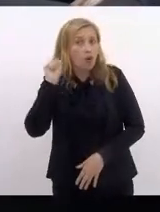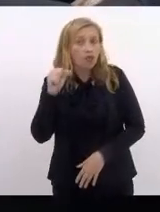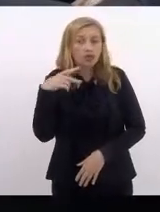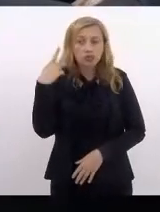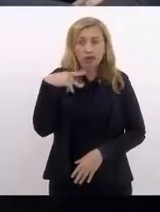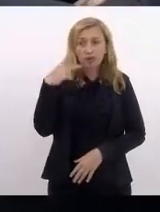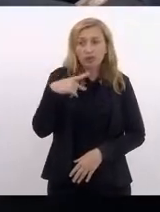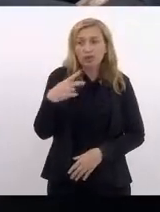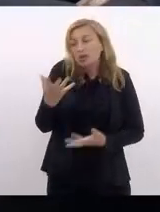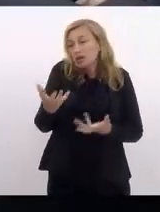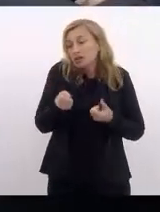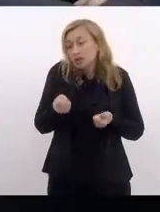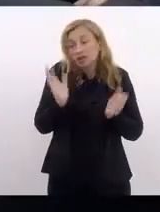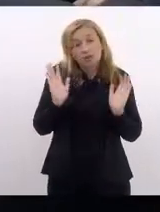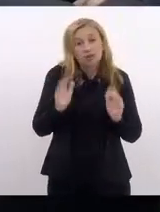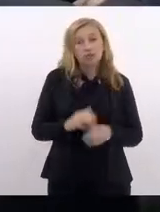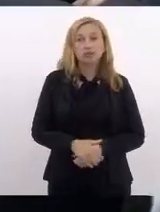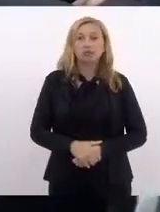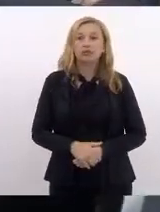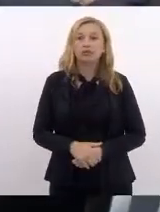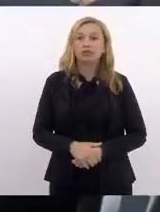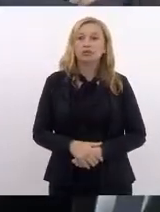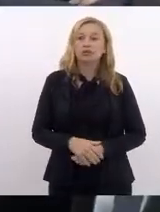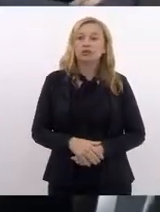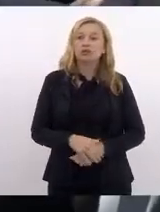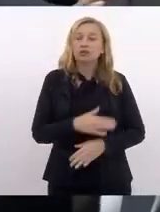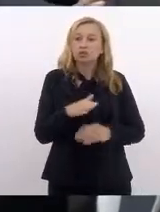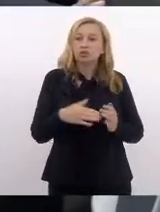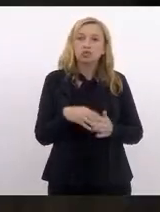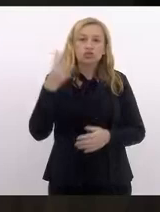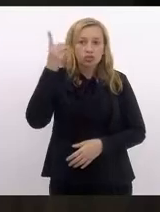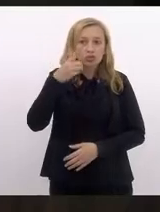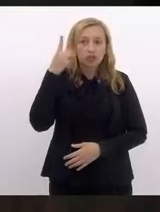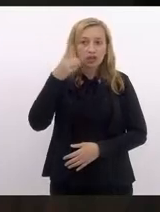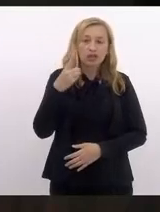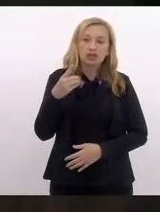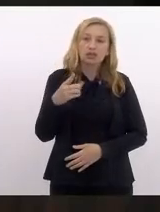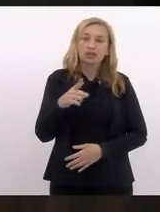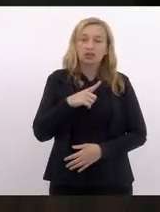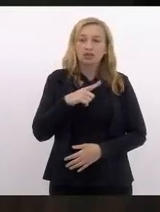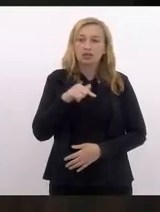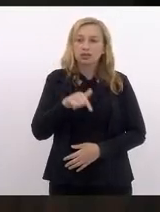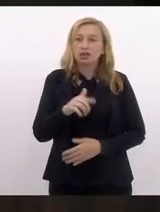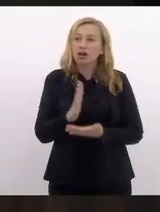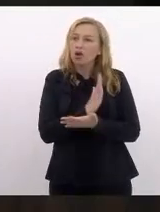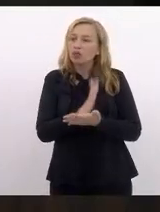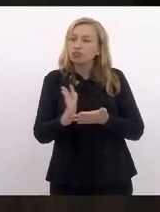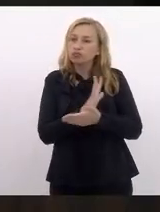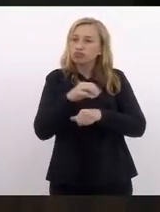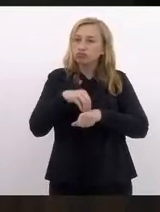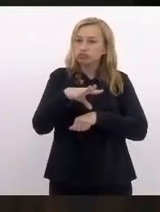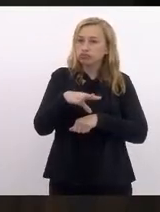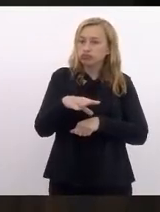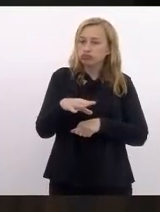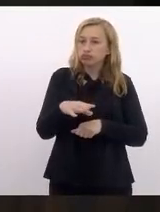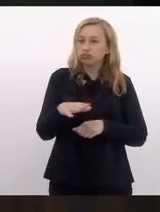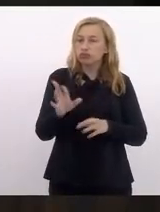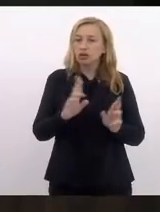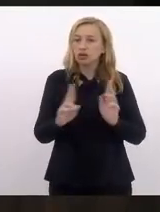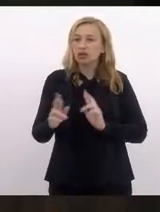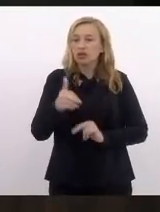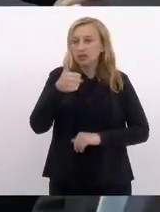Parlamento aí a colher e o apontamento do senhor dos Senhores deputados é porque nós tiramos daqui algum maior alguns destaques em relação a